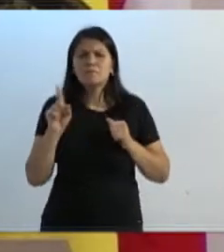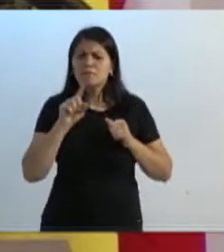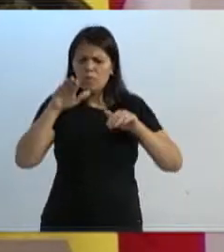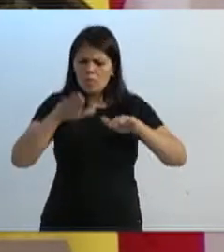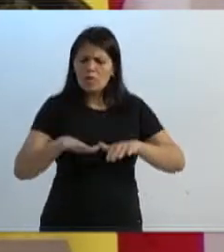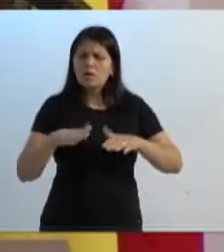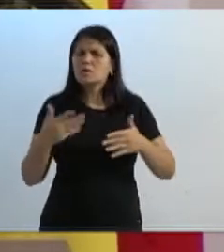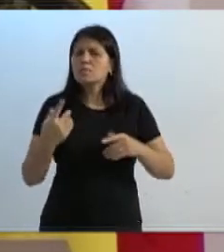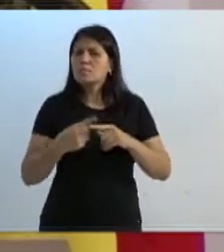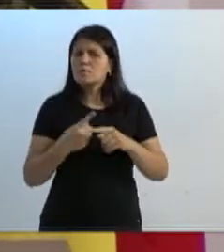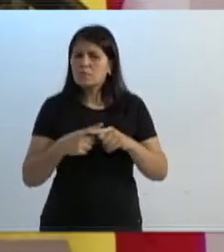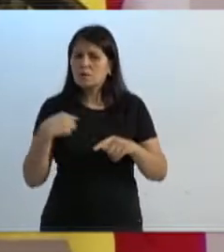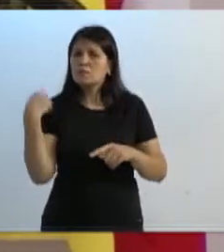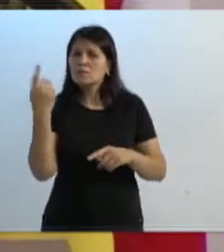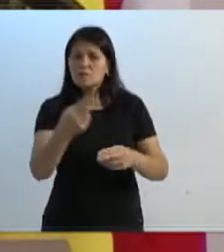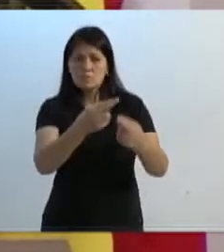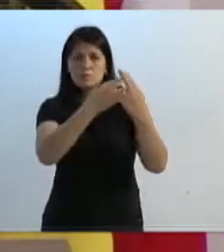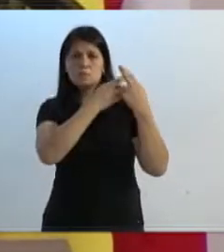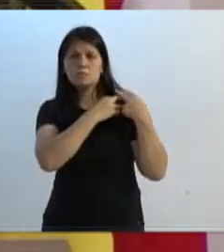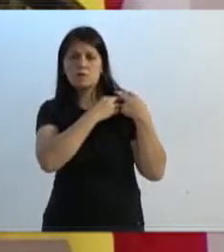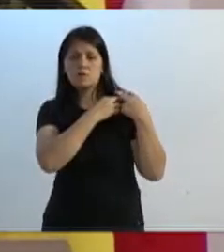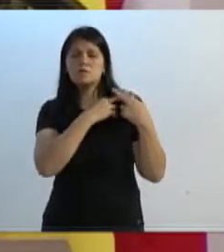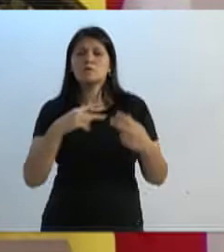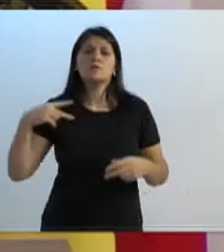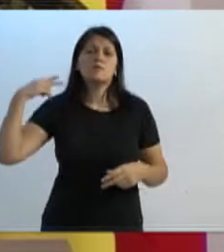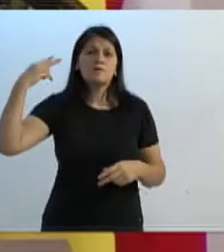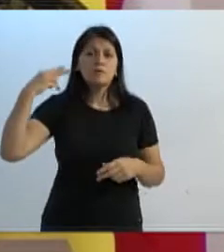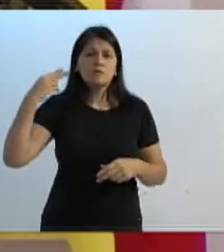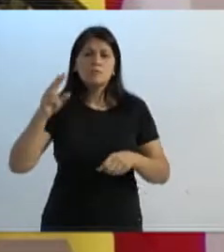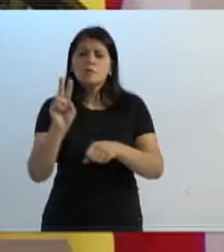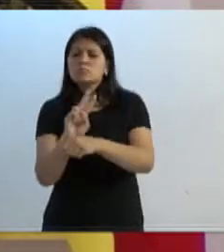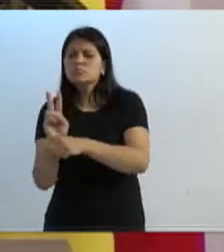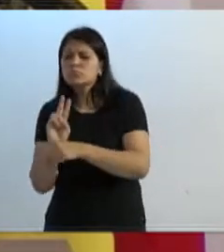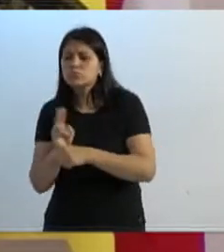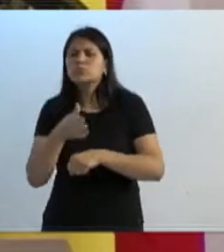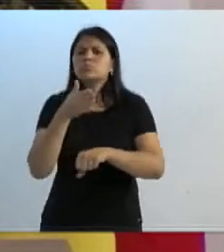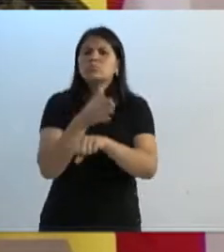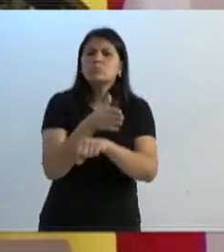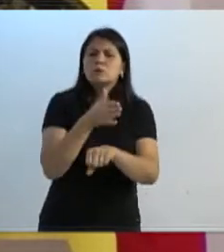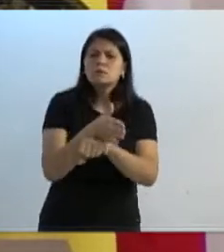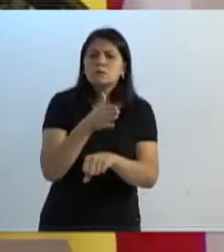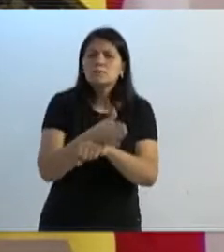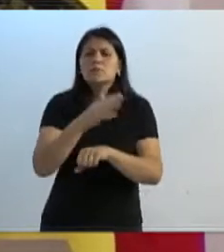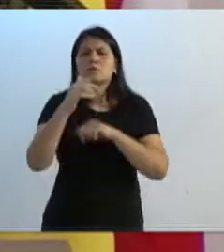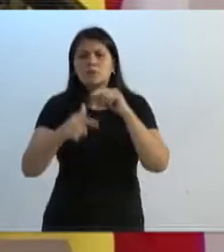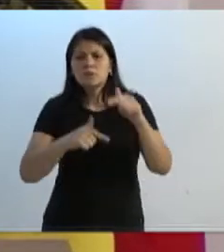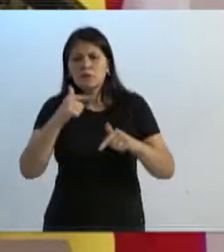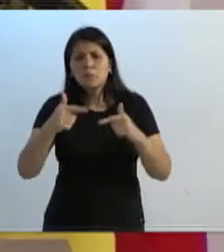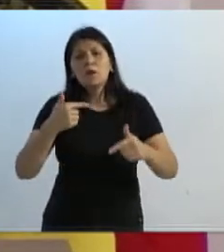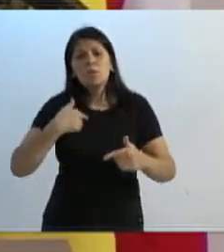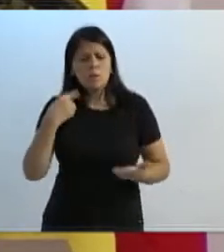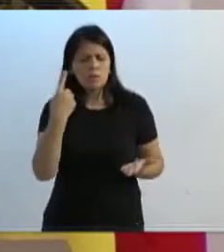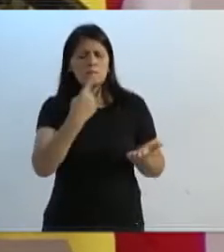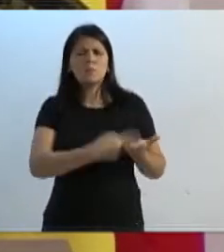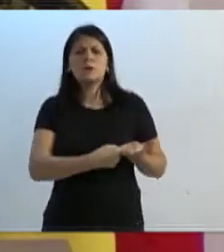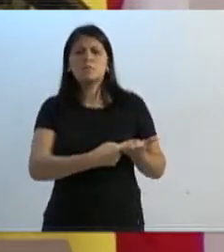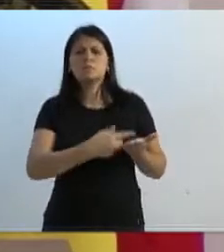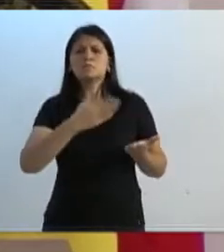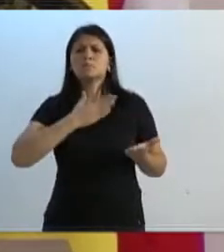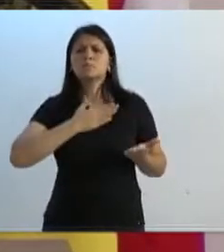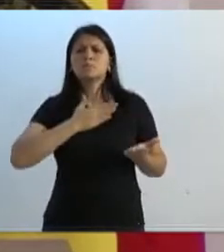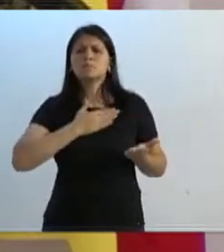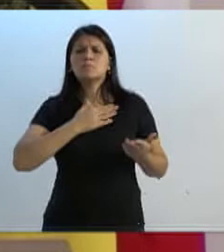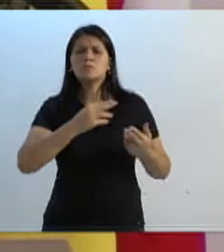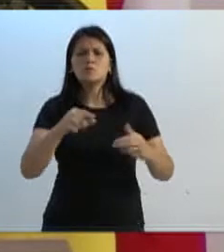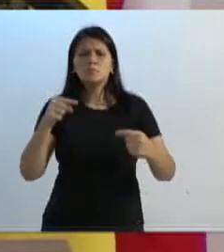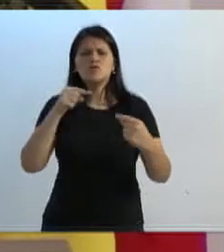função, sobretudo, é ser vereador, é estar aqui fiscalizando, participando dos nossos trabalhos. Eu cumpro a minha missão e visto a bandeira do